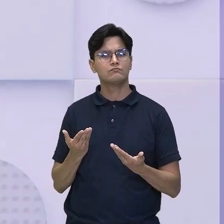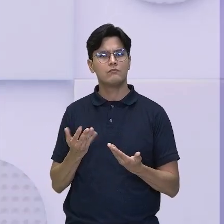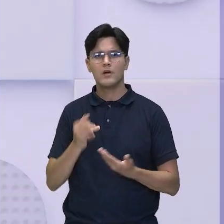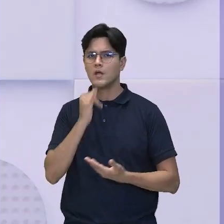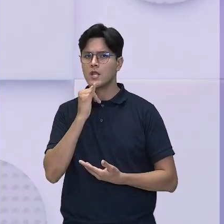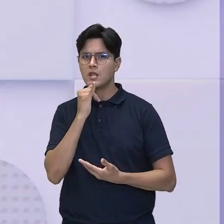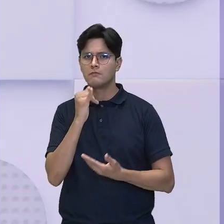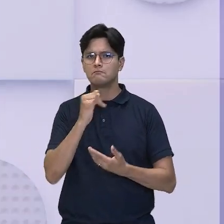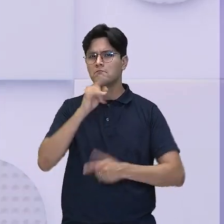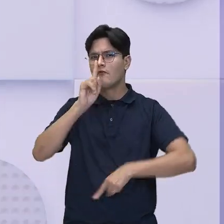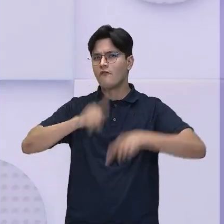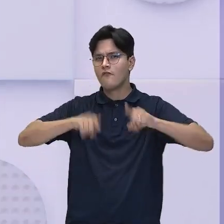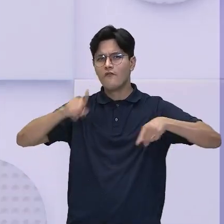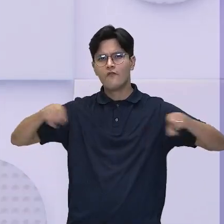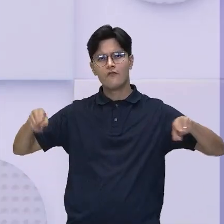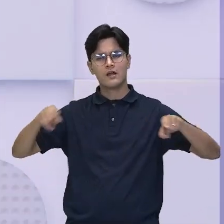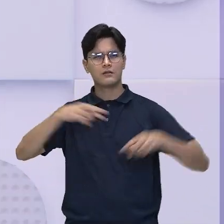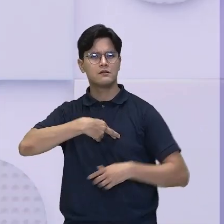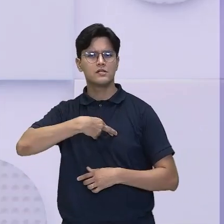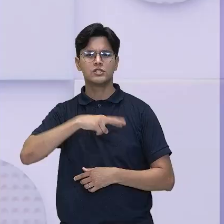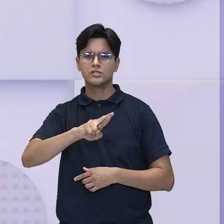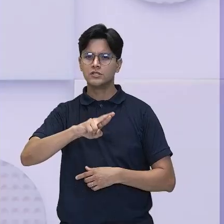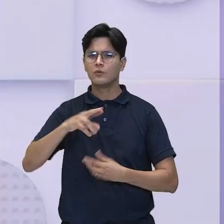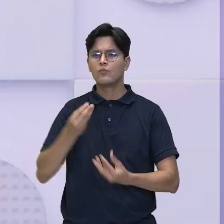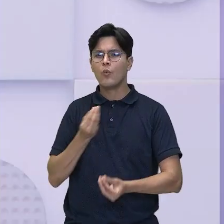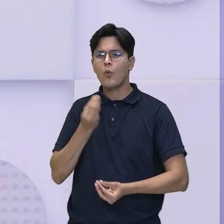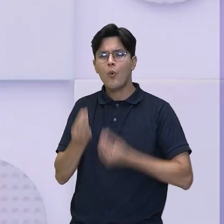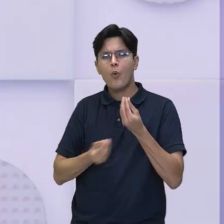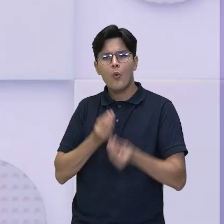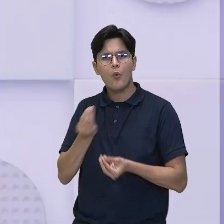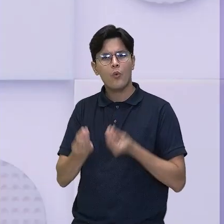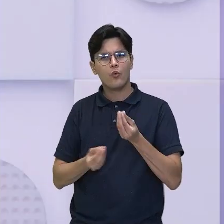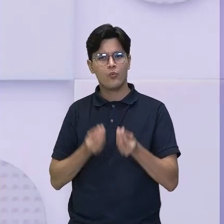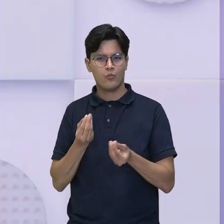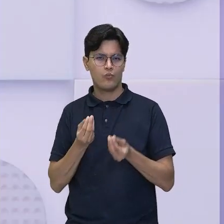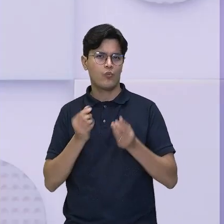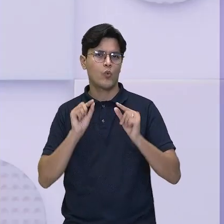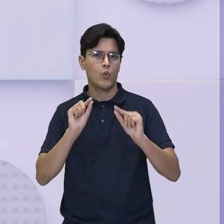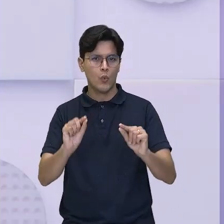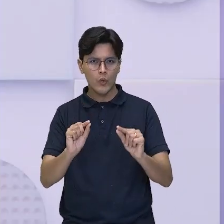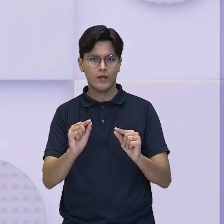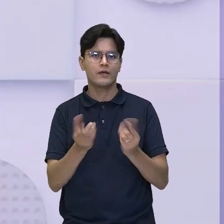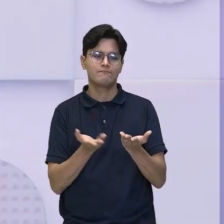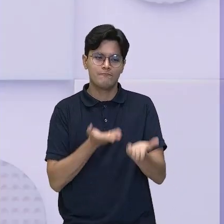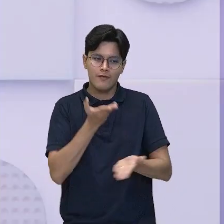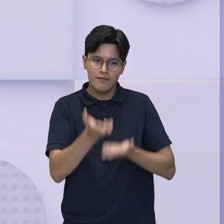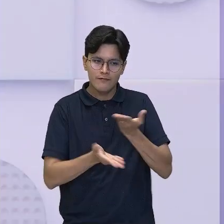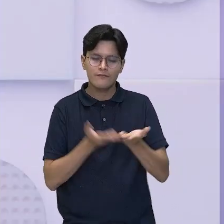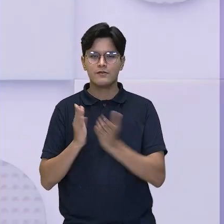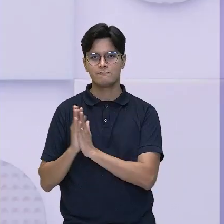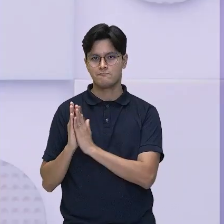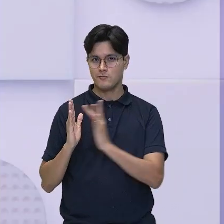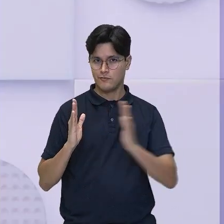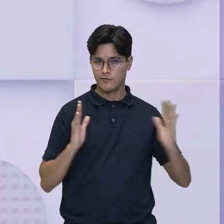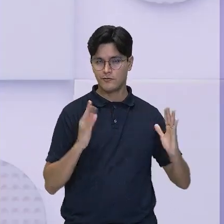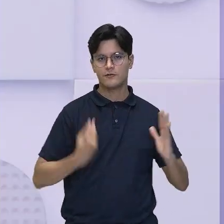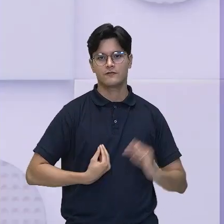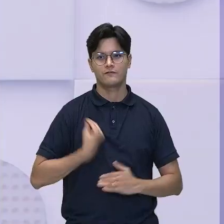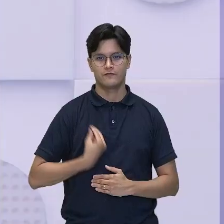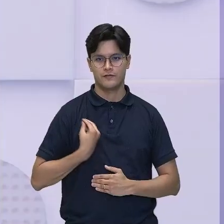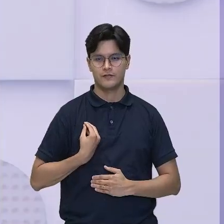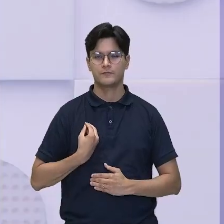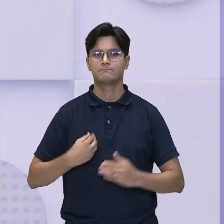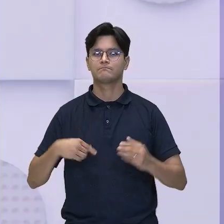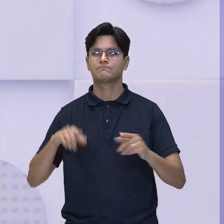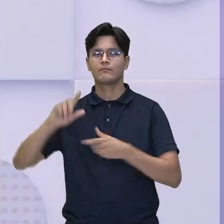religiosidades, de certa forma, se colocam e se dispõem a servir ao longo da vida. Okay? E aí cada